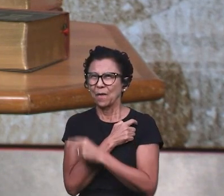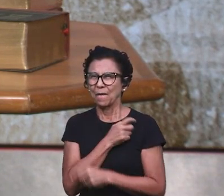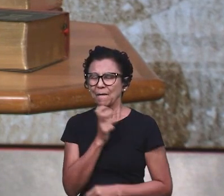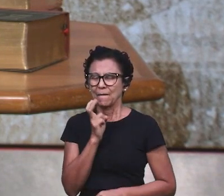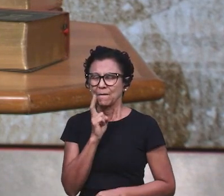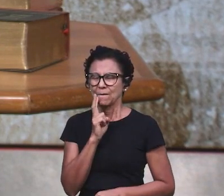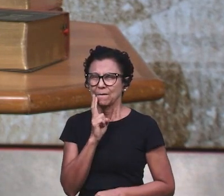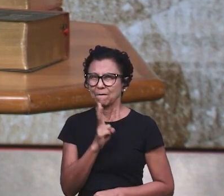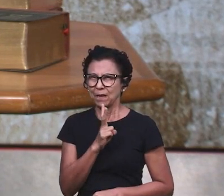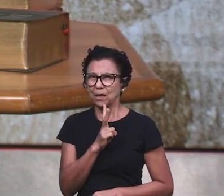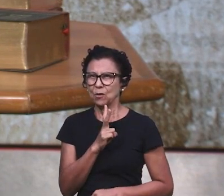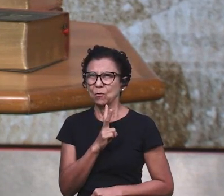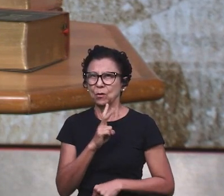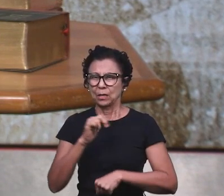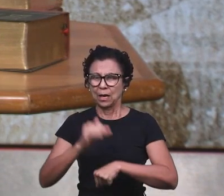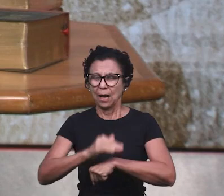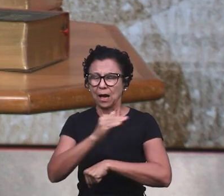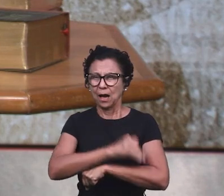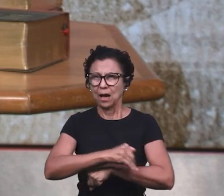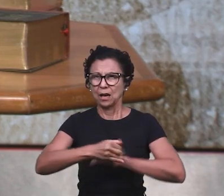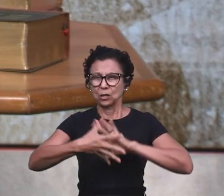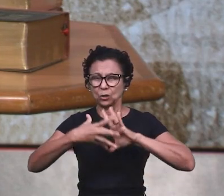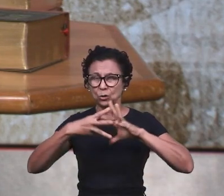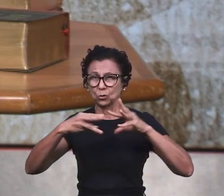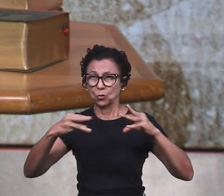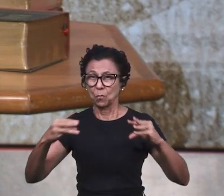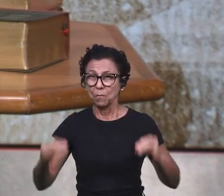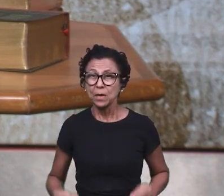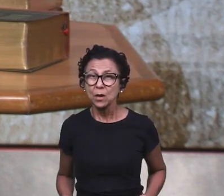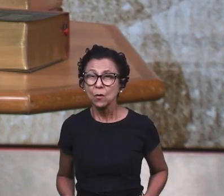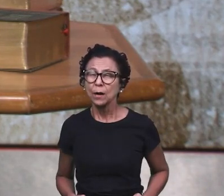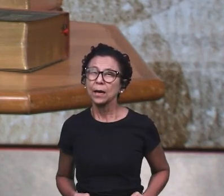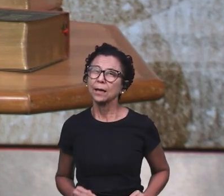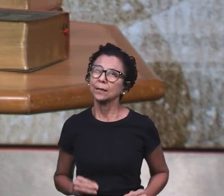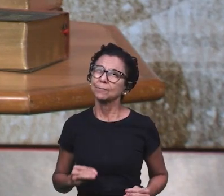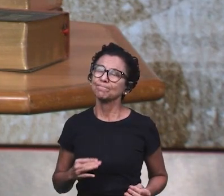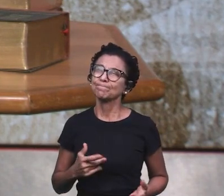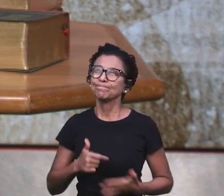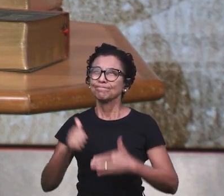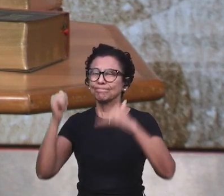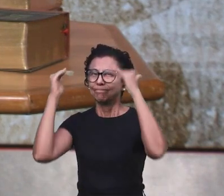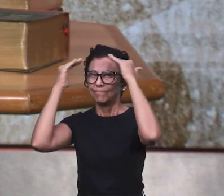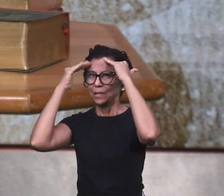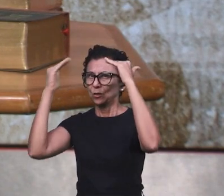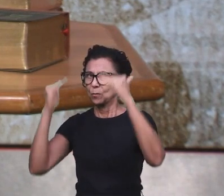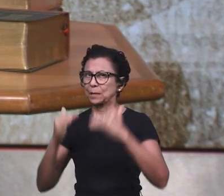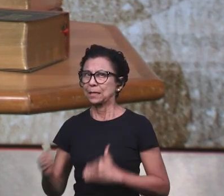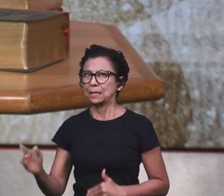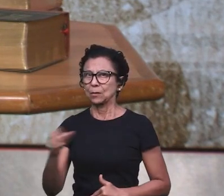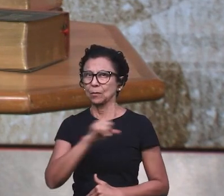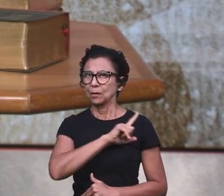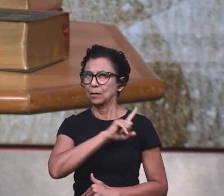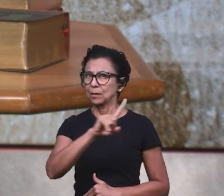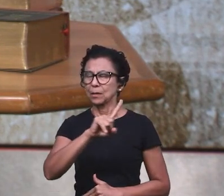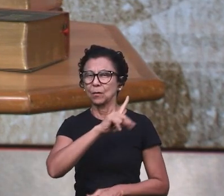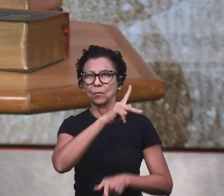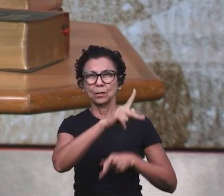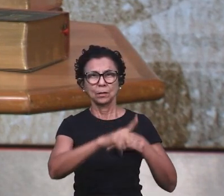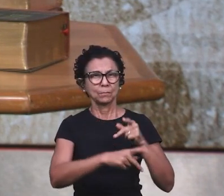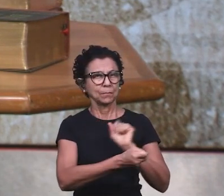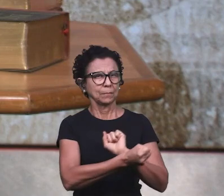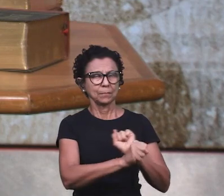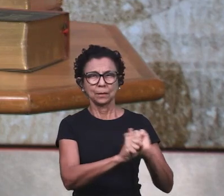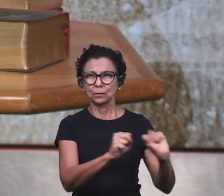coração e não os ouviu, como o Senhor tinha dito. Então, mais um sinal da parte do